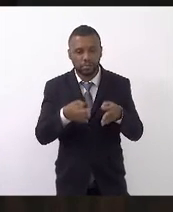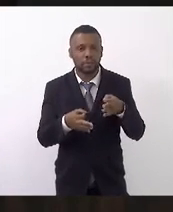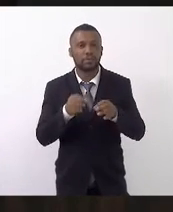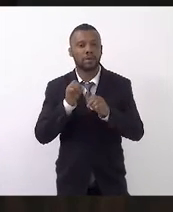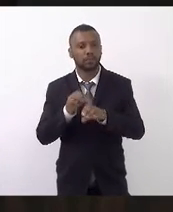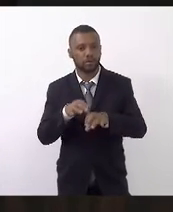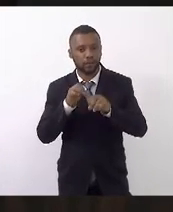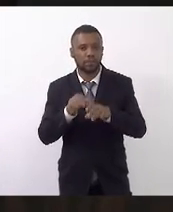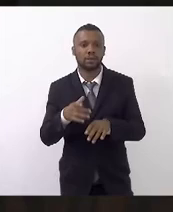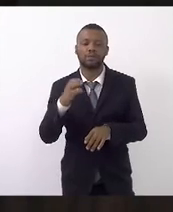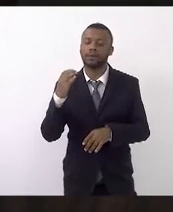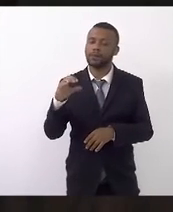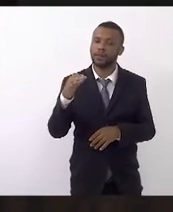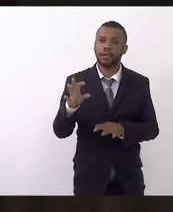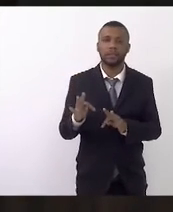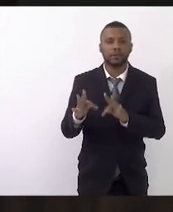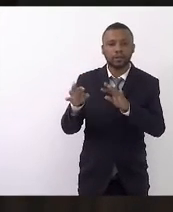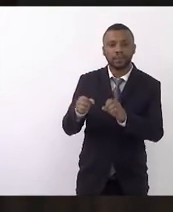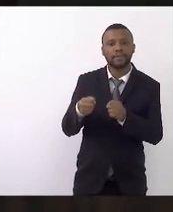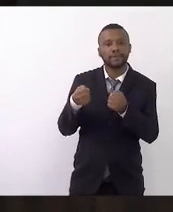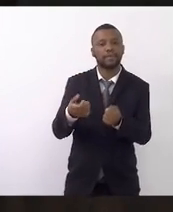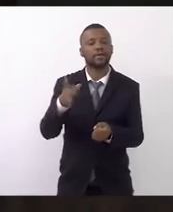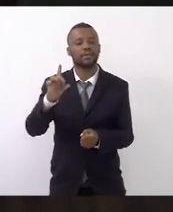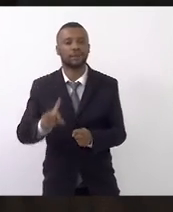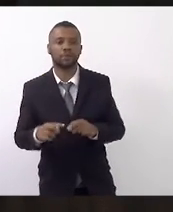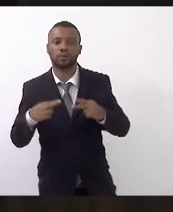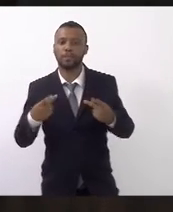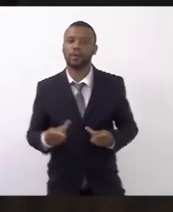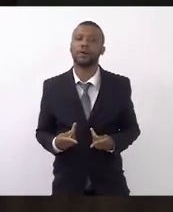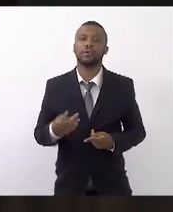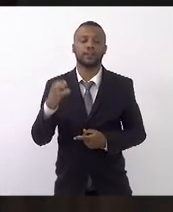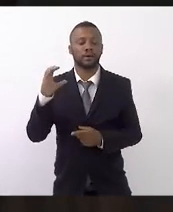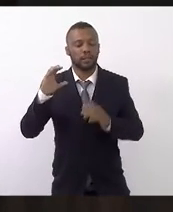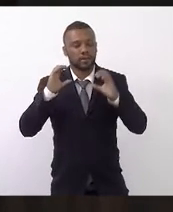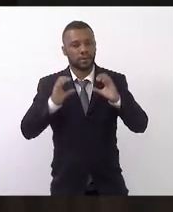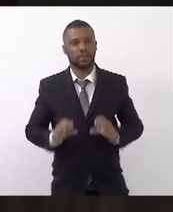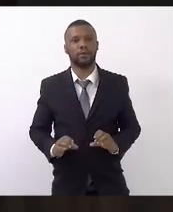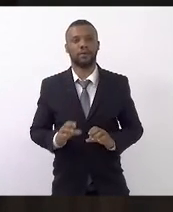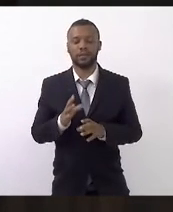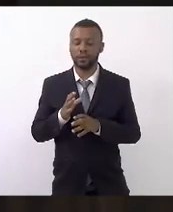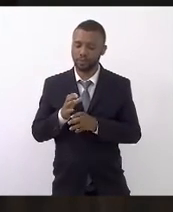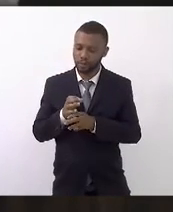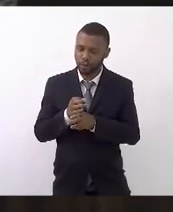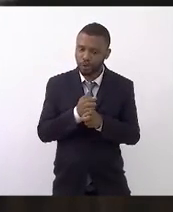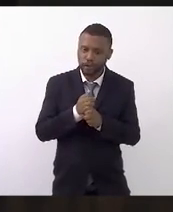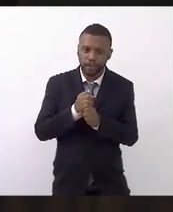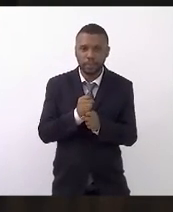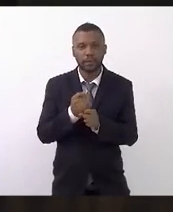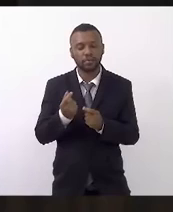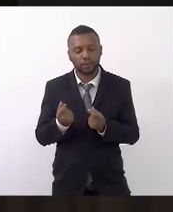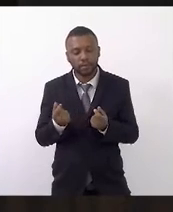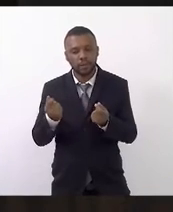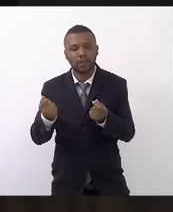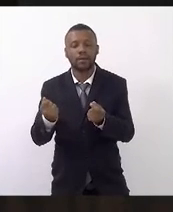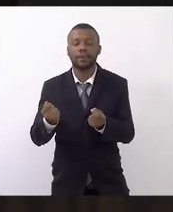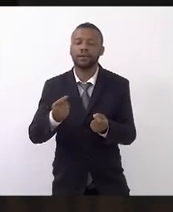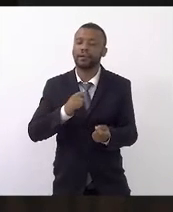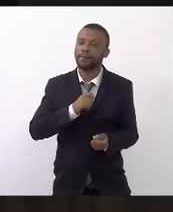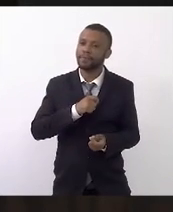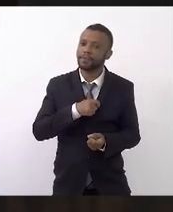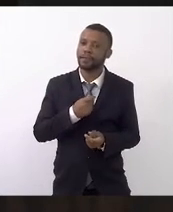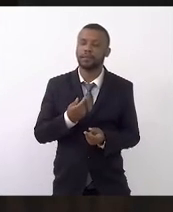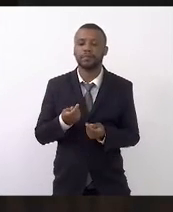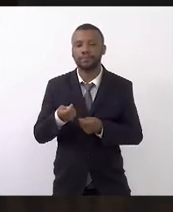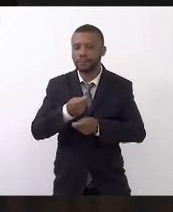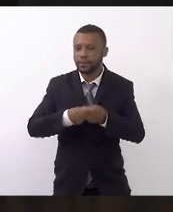Ciência e Tecnologia, de Defesa de Direitos Humanos e Cidadania, de Orçamento, Finanças, Fiscalização Financeira e